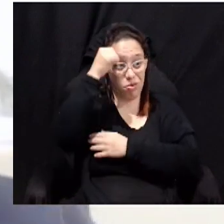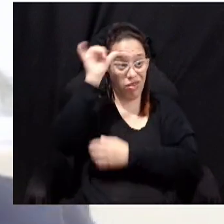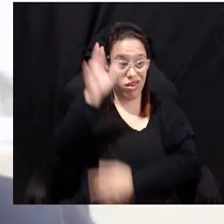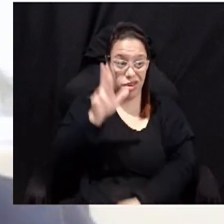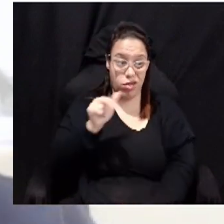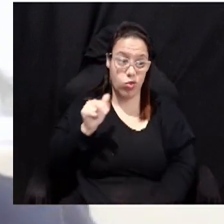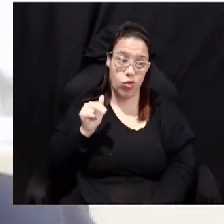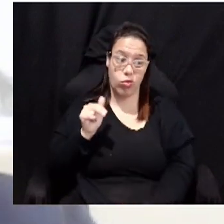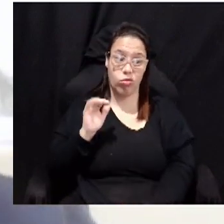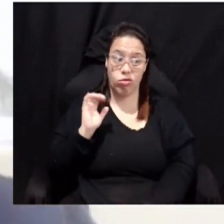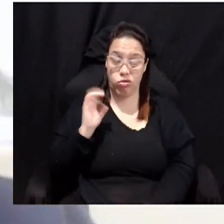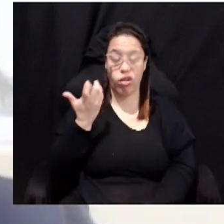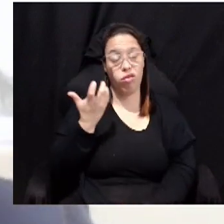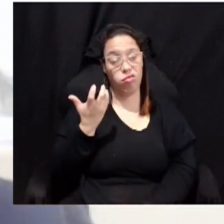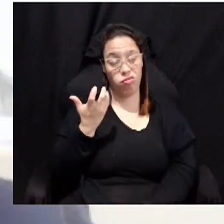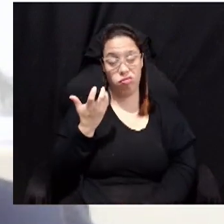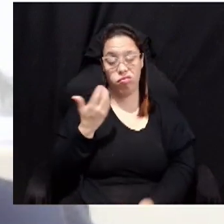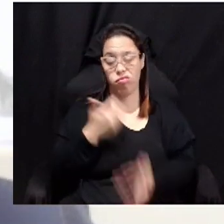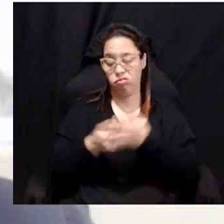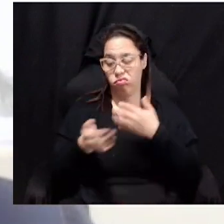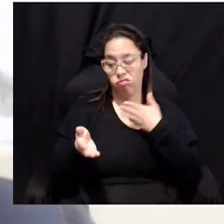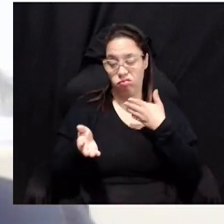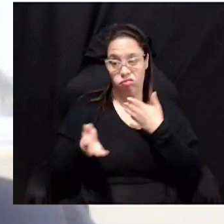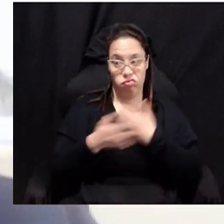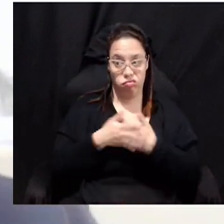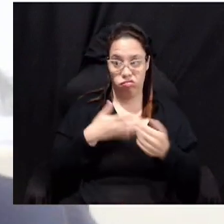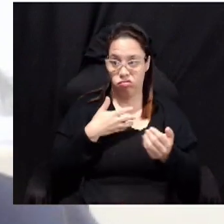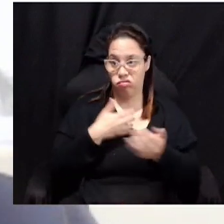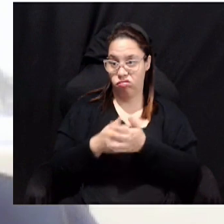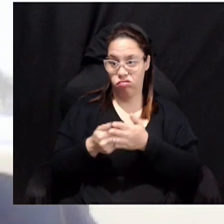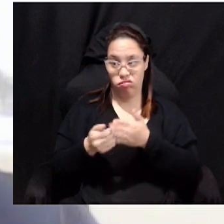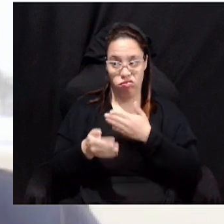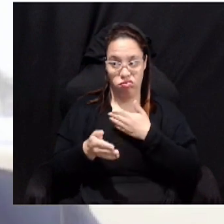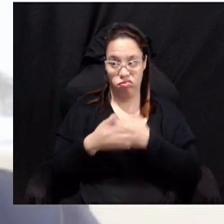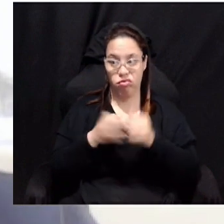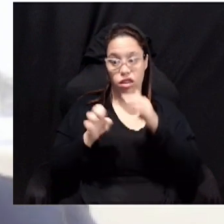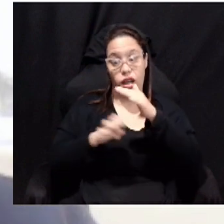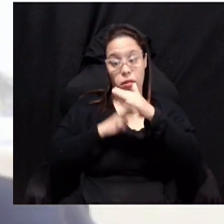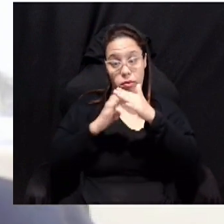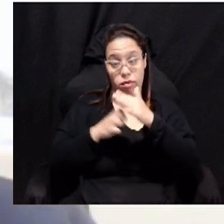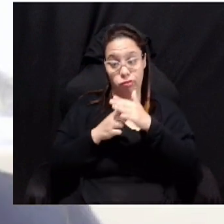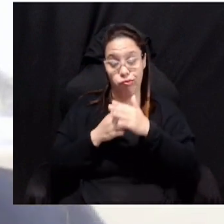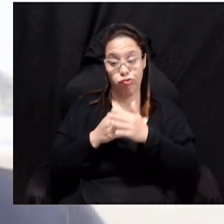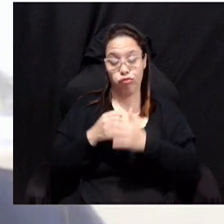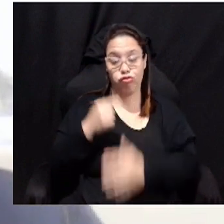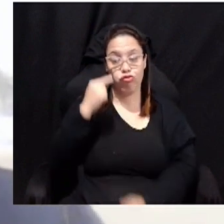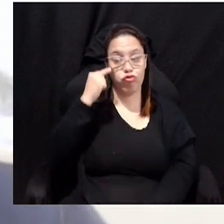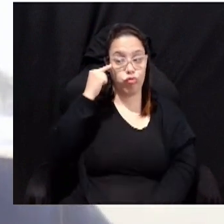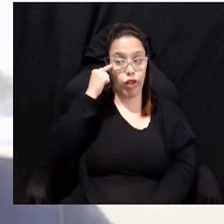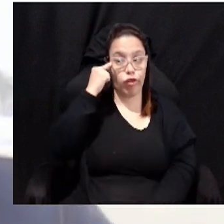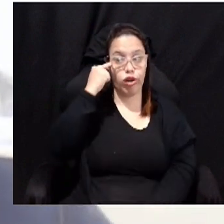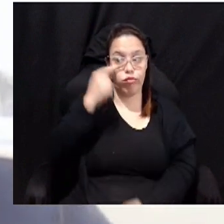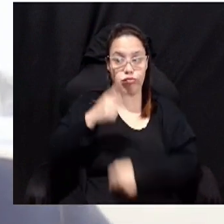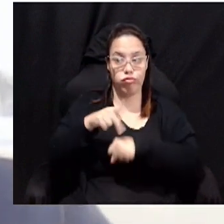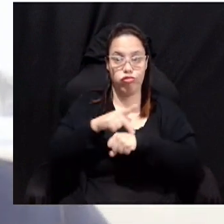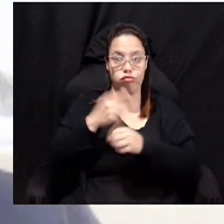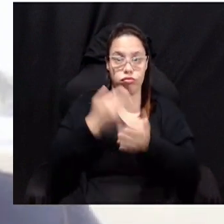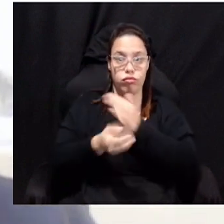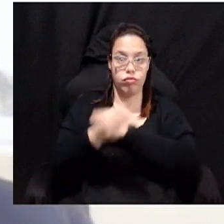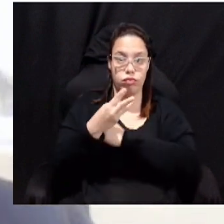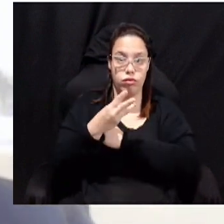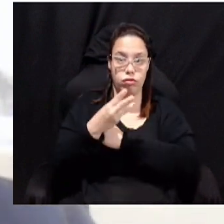acontecer independente da maturidade da empresa, né? Até o Japão, como uma referência, a perda deles é de 3,